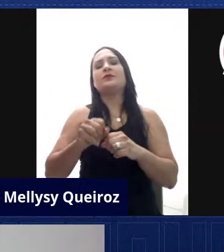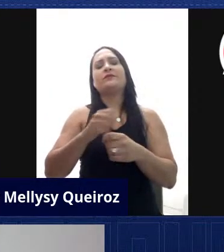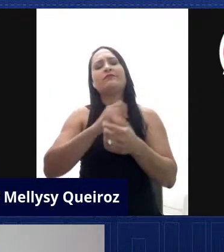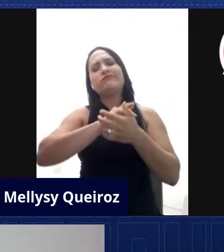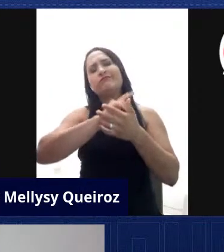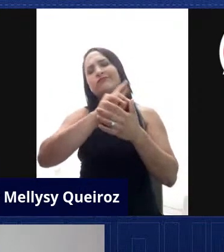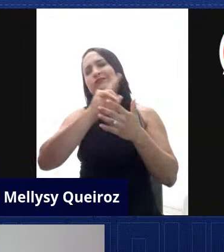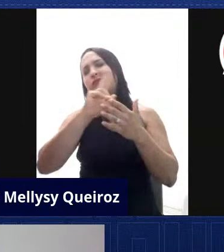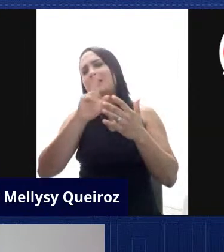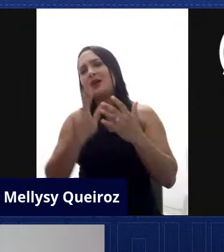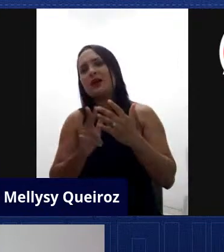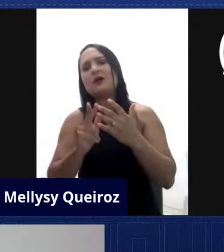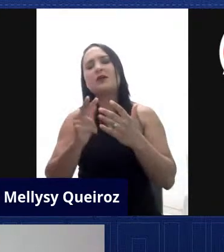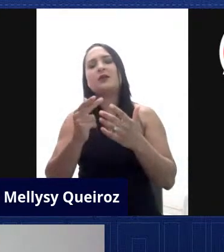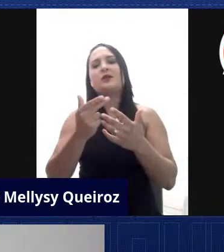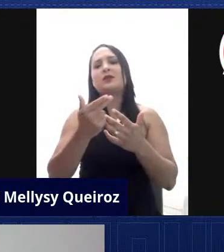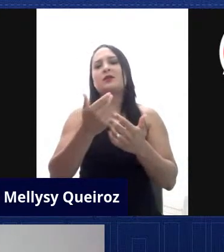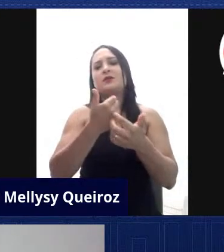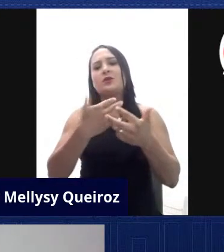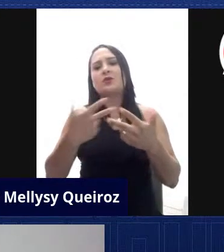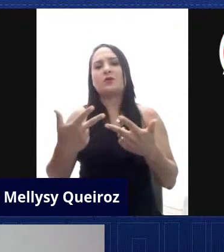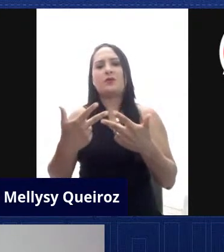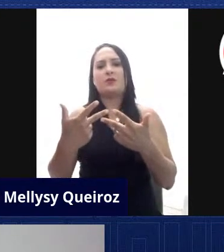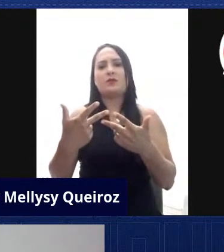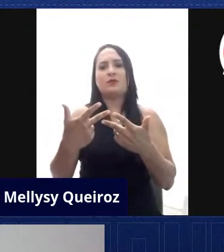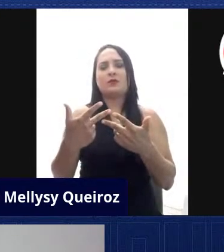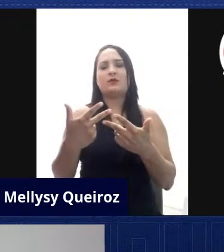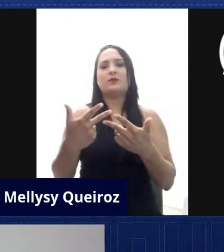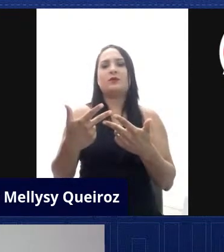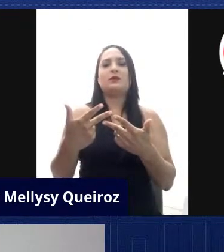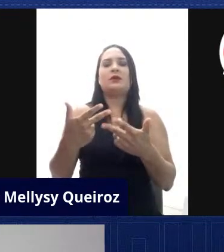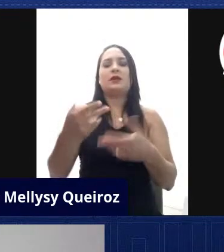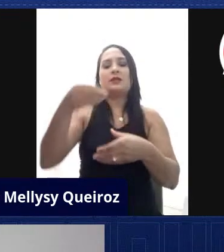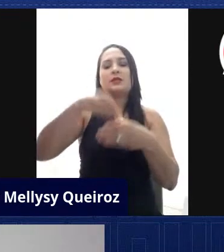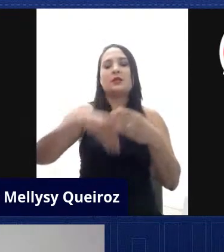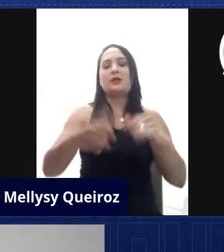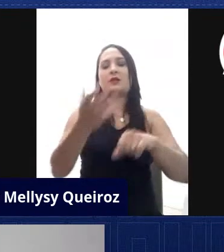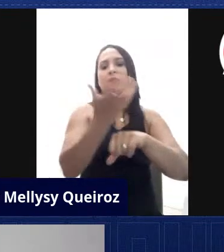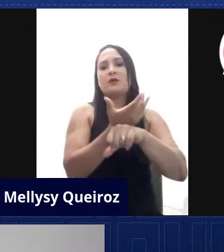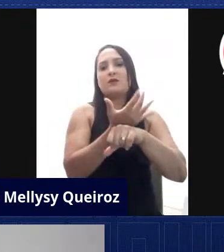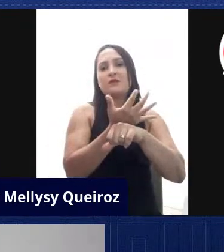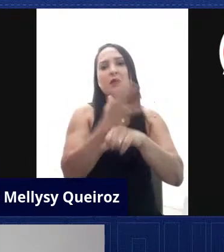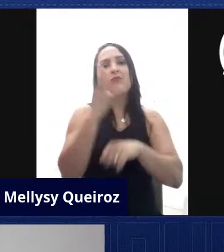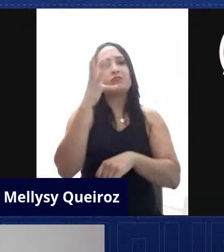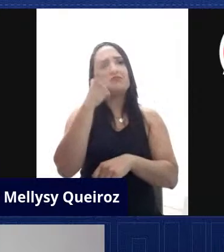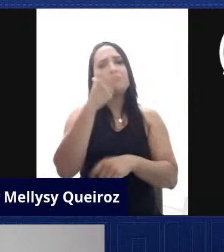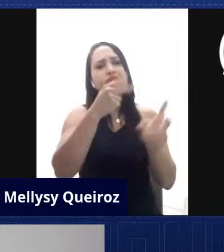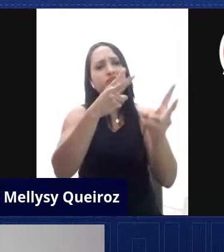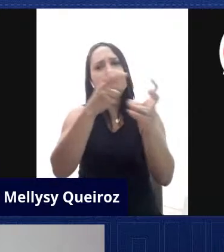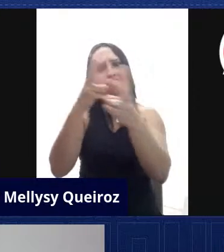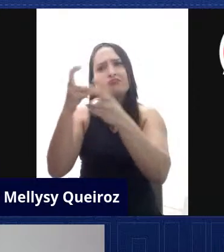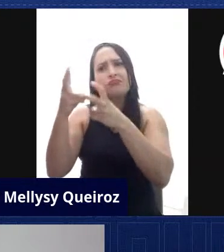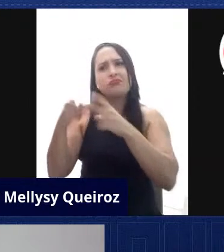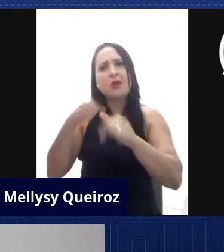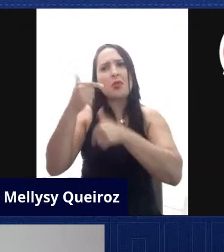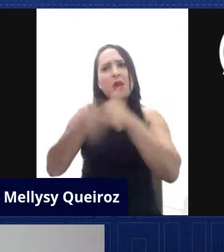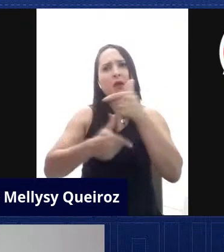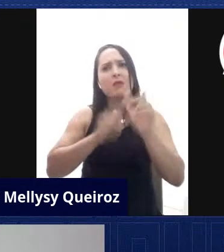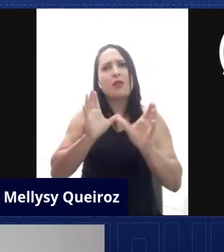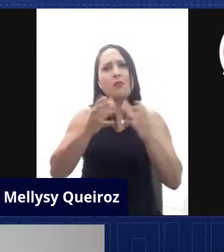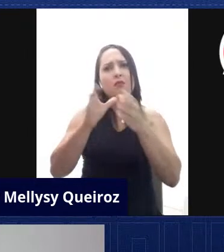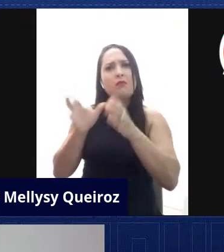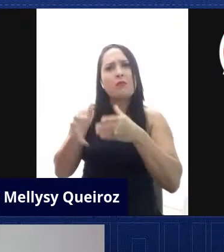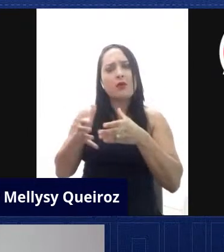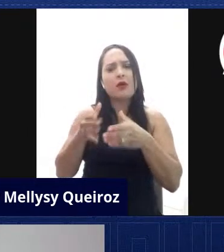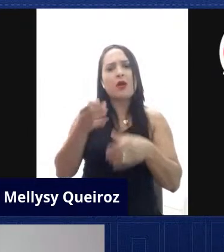isso acontecia aqui na estrutura da nossa universidade. E era muito bonito de ver todo esse trabalho coletivo acontecendo aqui